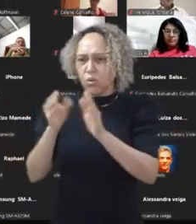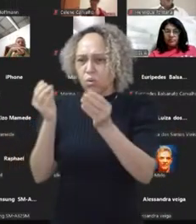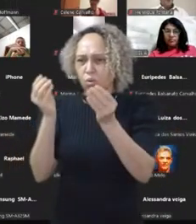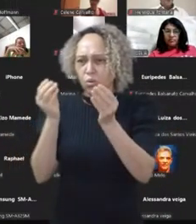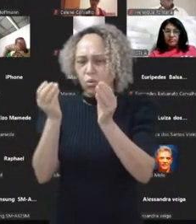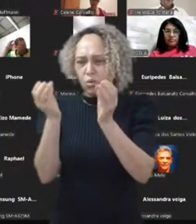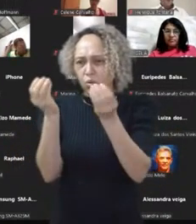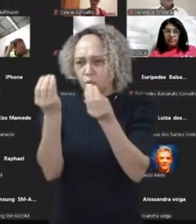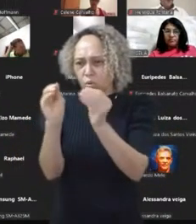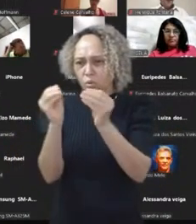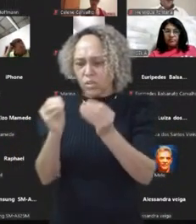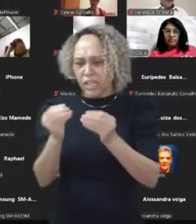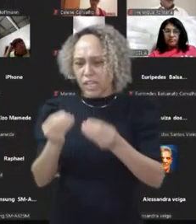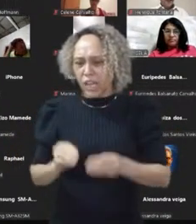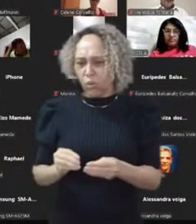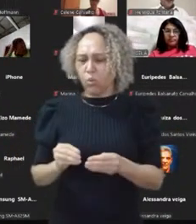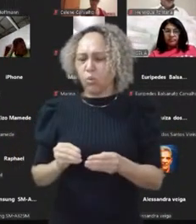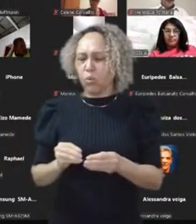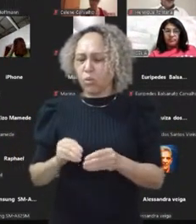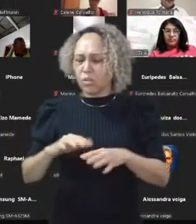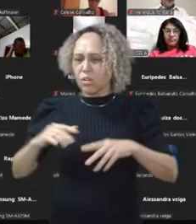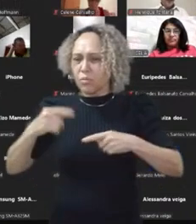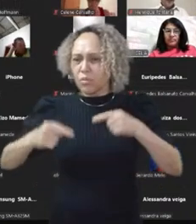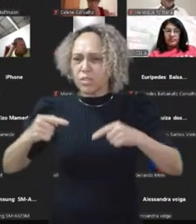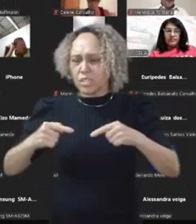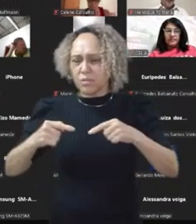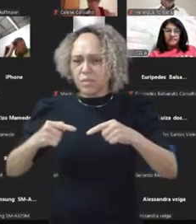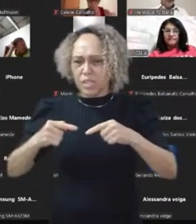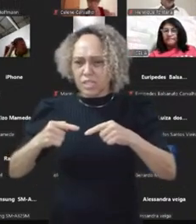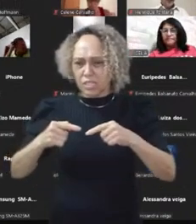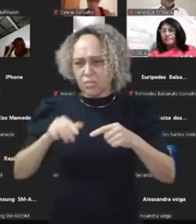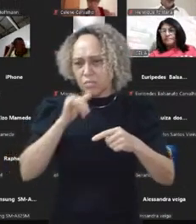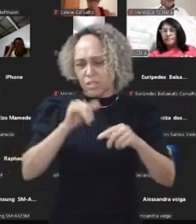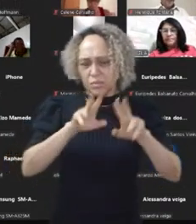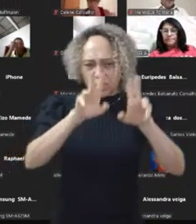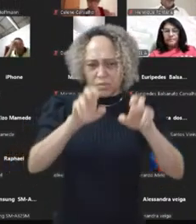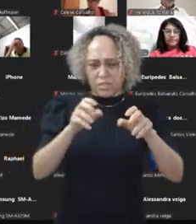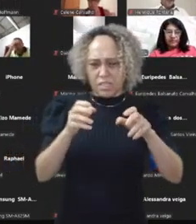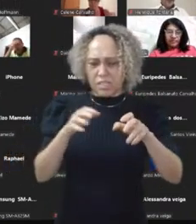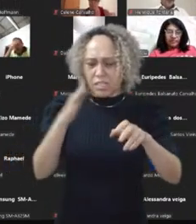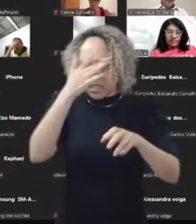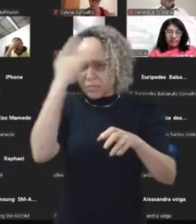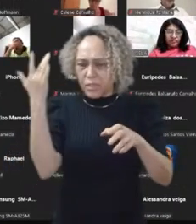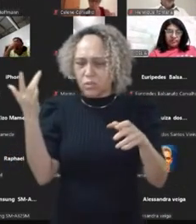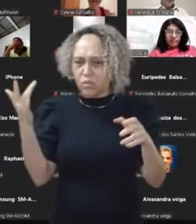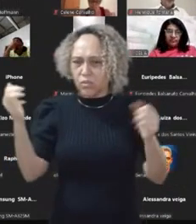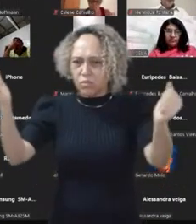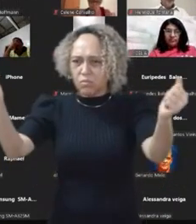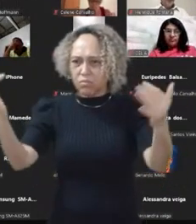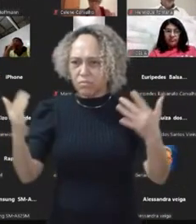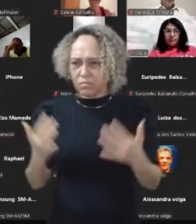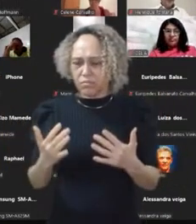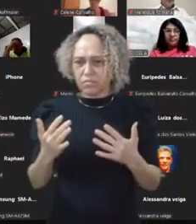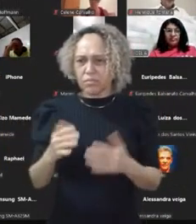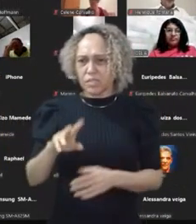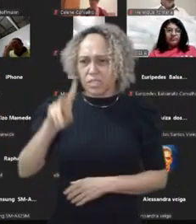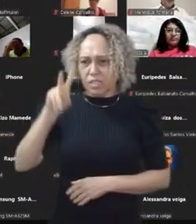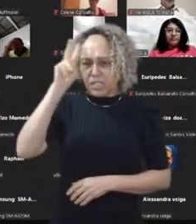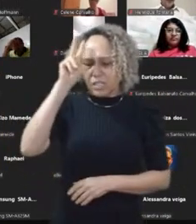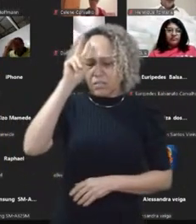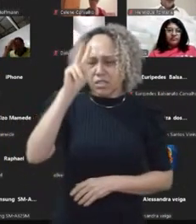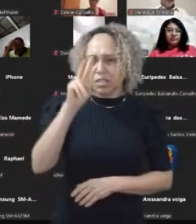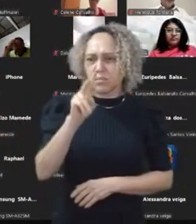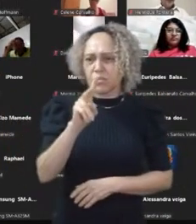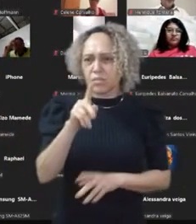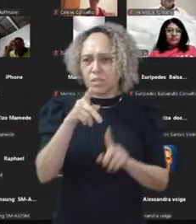de algumas pautas e trazer as pessoas para falarem eu lembro muito numa entrevista da presidente gaz que ela falou que enfim a comunicação digitar justamente essa questão